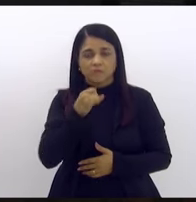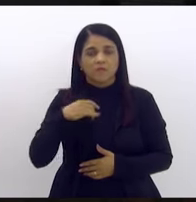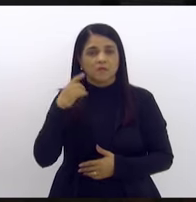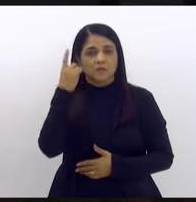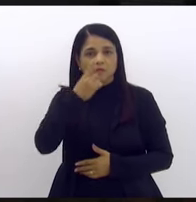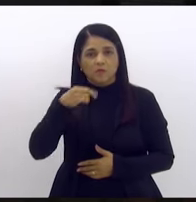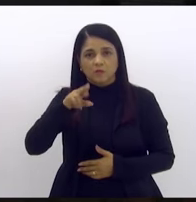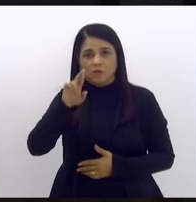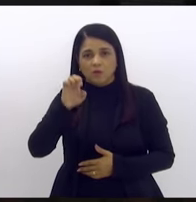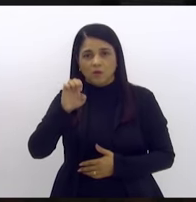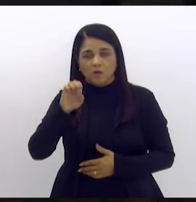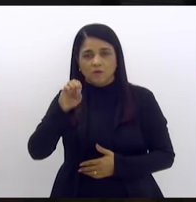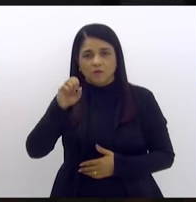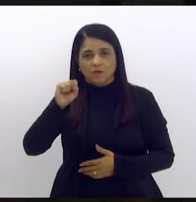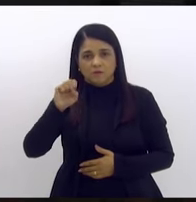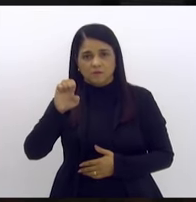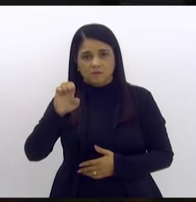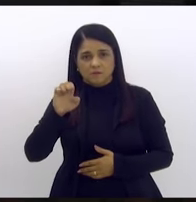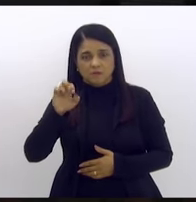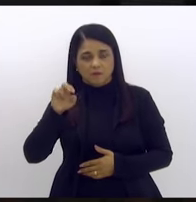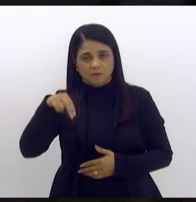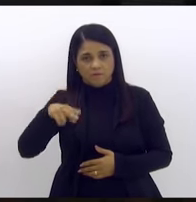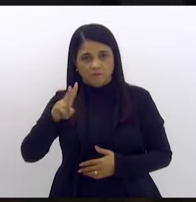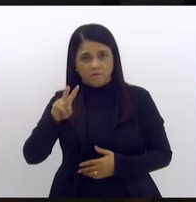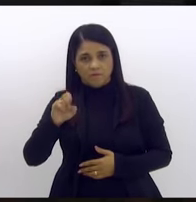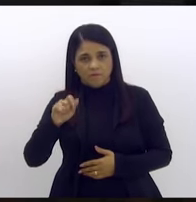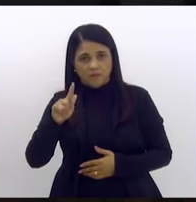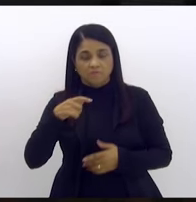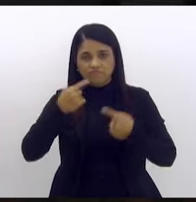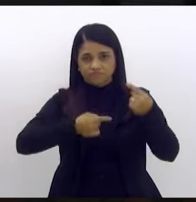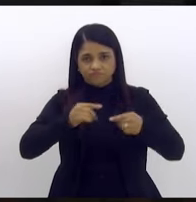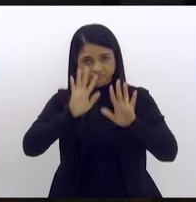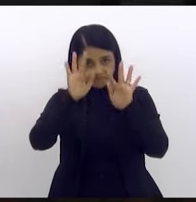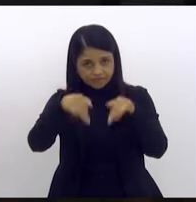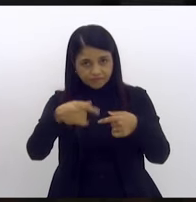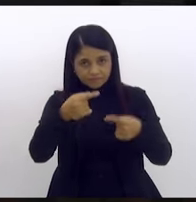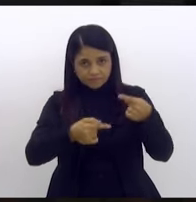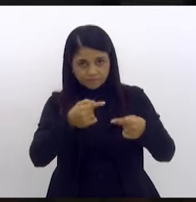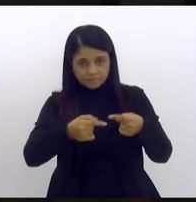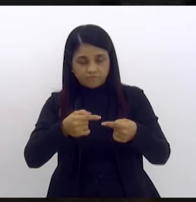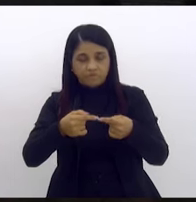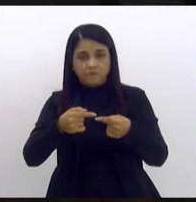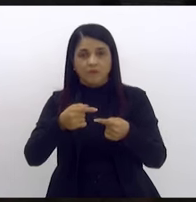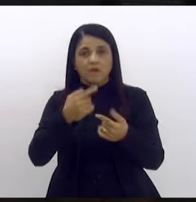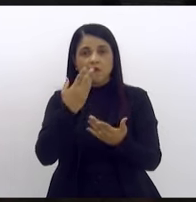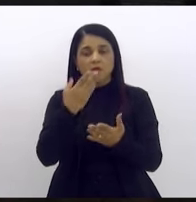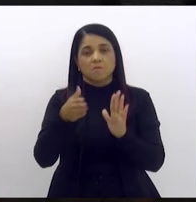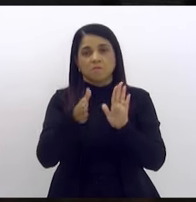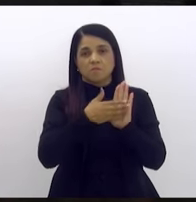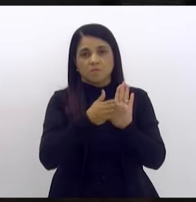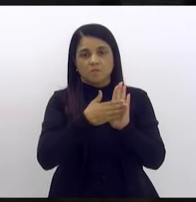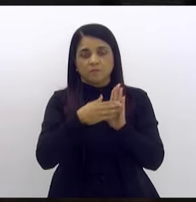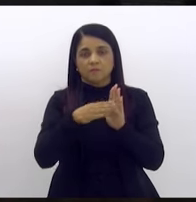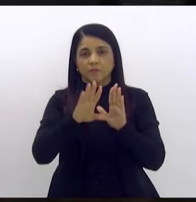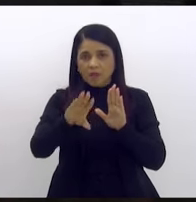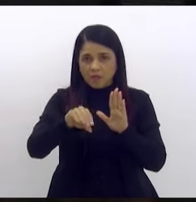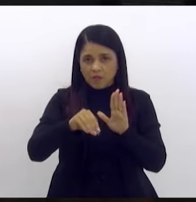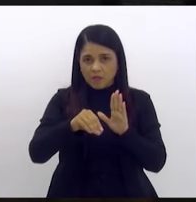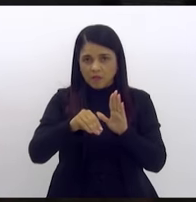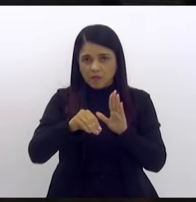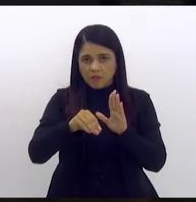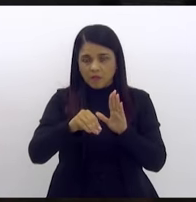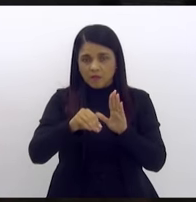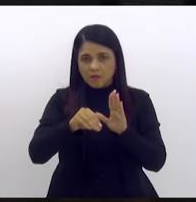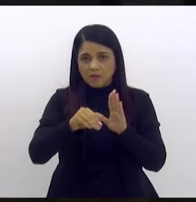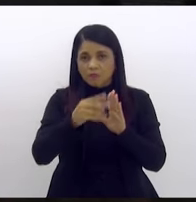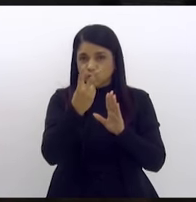Reis. Em discussão, não havendo quem queira discutir, encerrada a discussão. A presente proposta recebeu